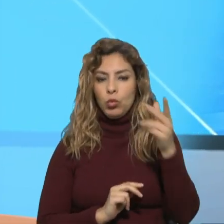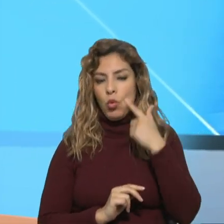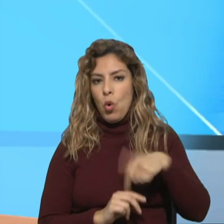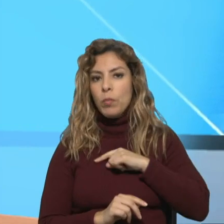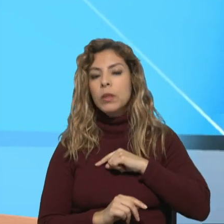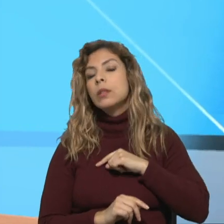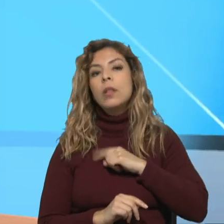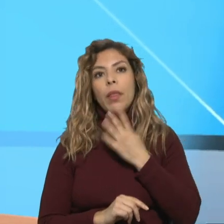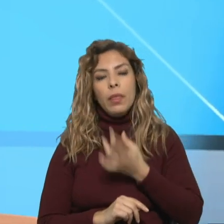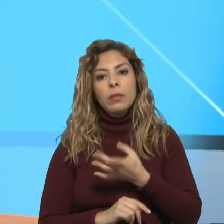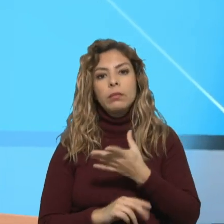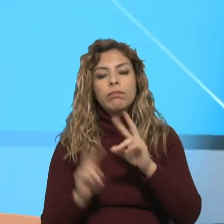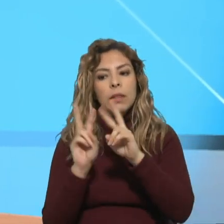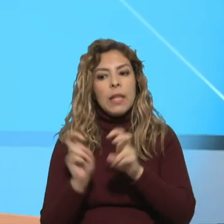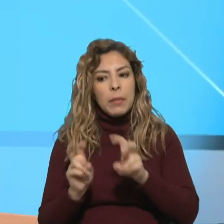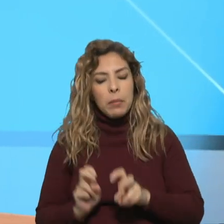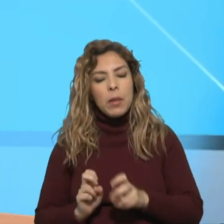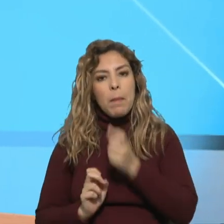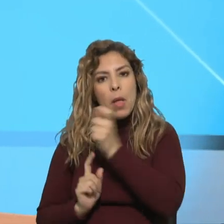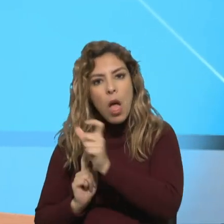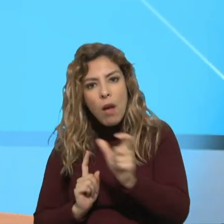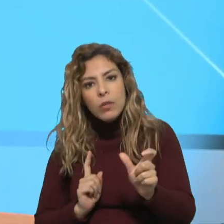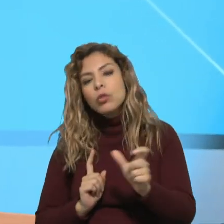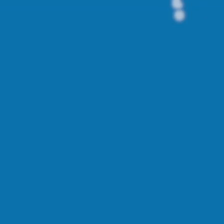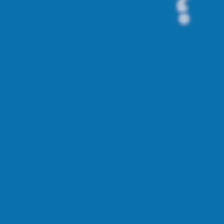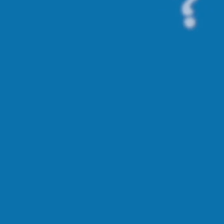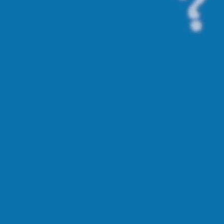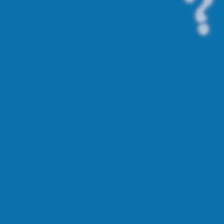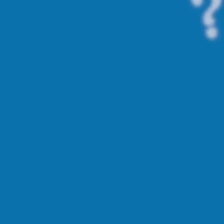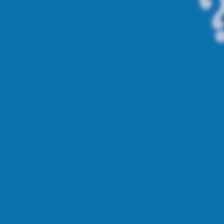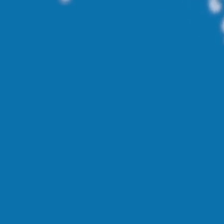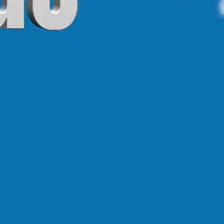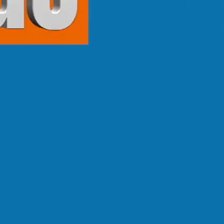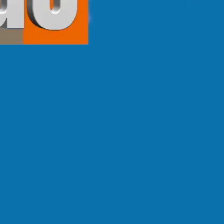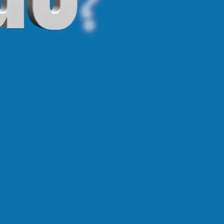ver temas ou palavras que sejam explicados.